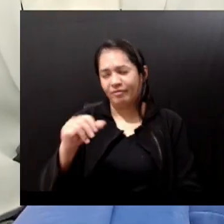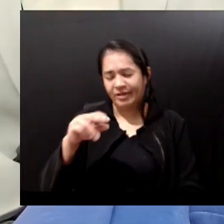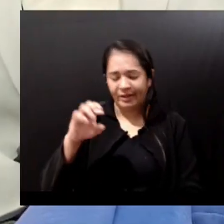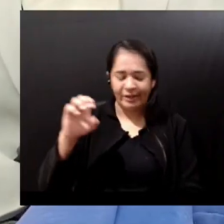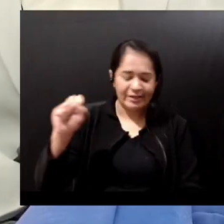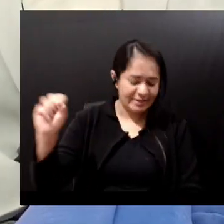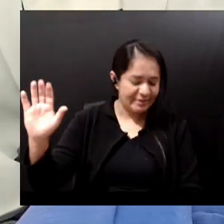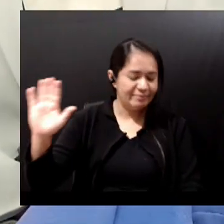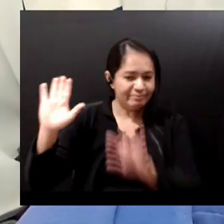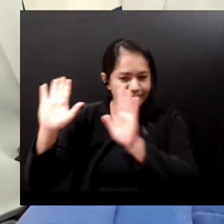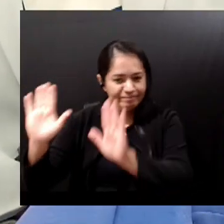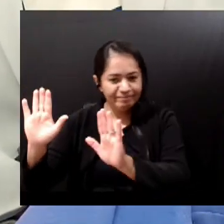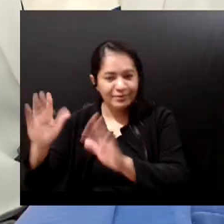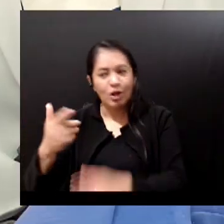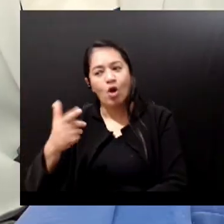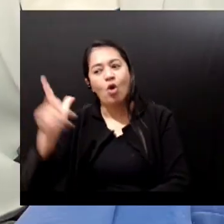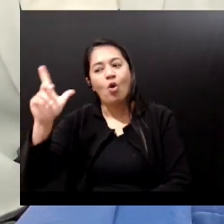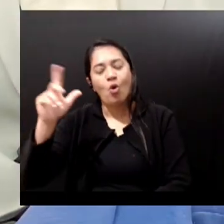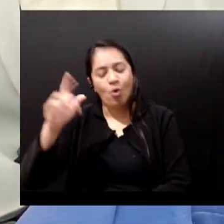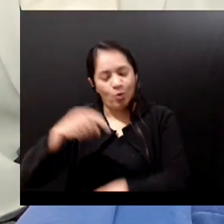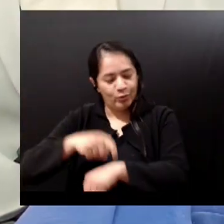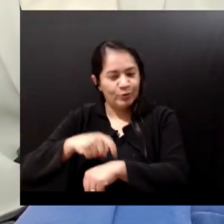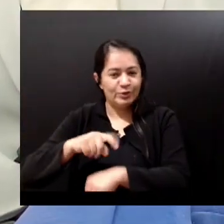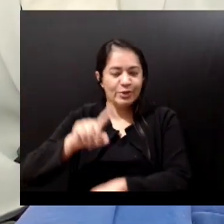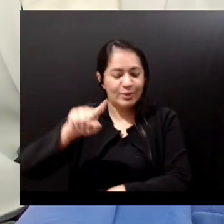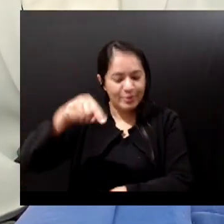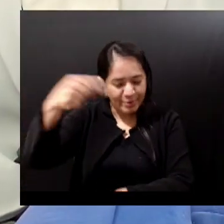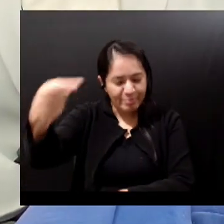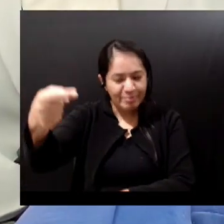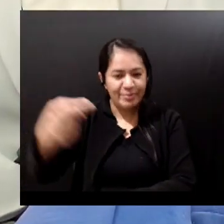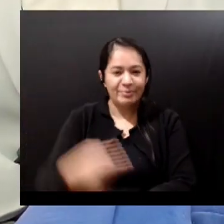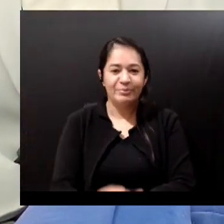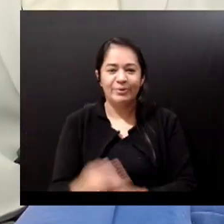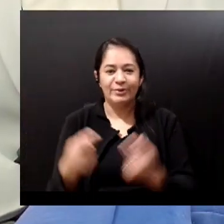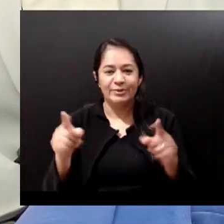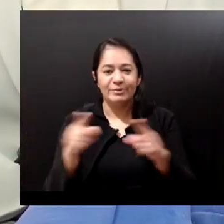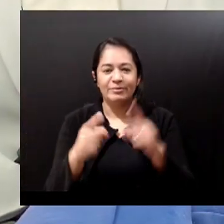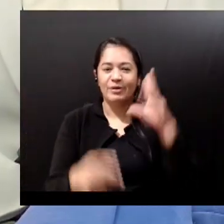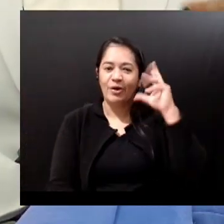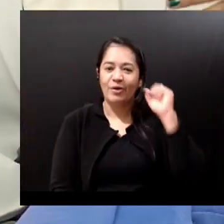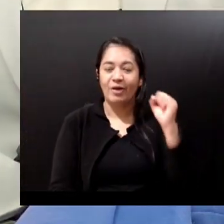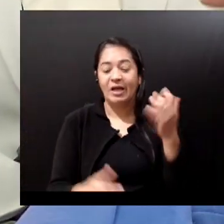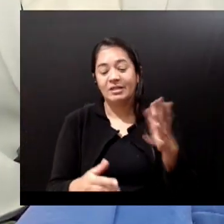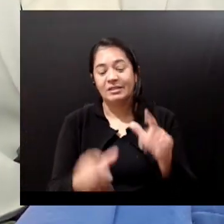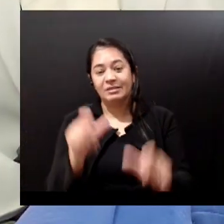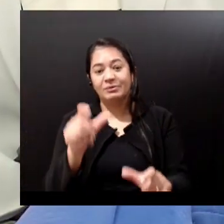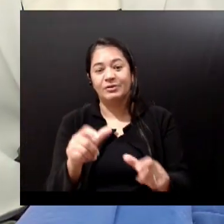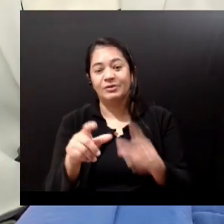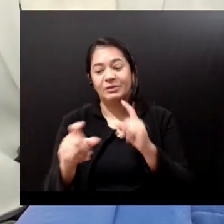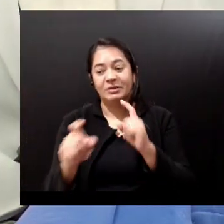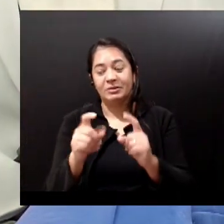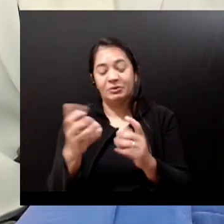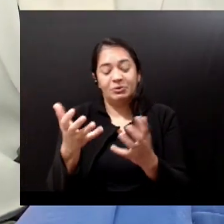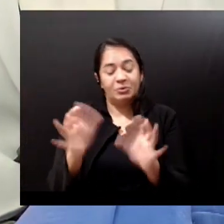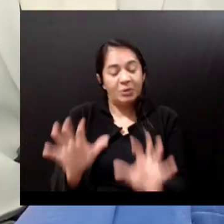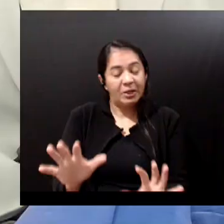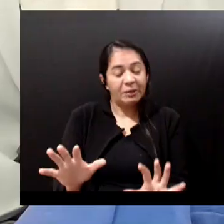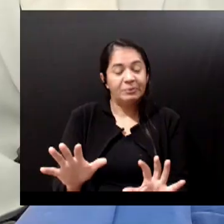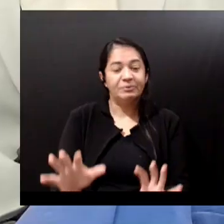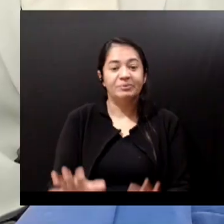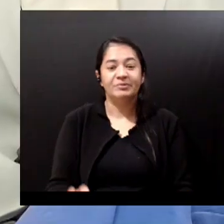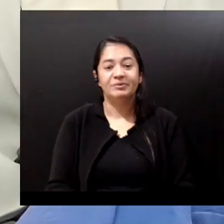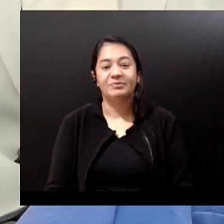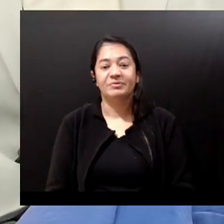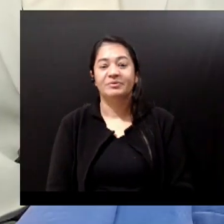Deixa pra ouvir a musiquinha depois, Vanessa. Muito De repente, bom. os coleguinhas da reunião não estão querendo ouvir a mesma música É. que você, então, né, vai pro assunto logo